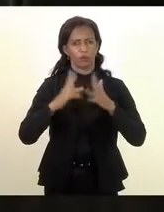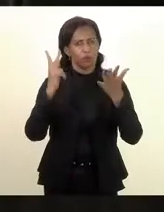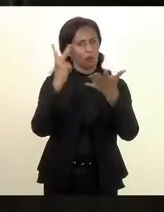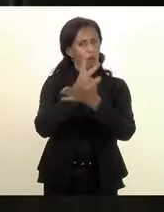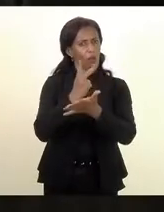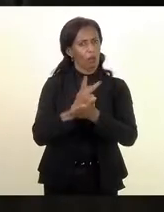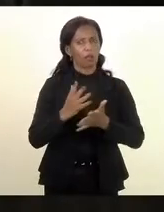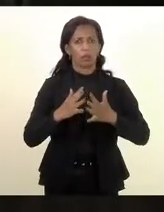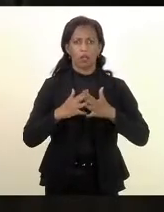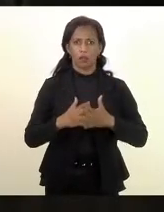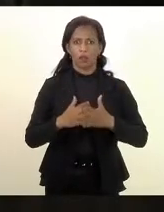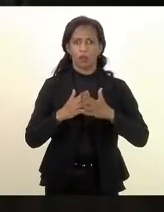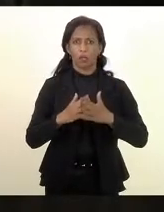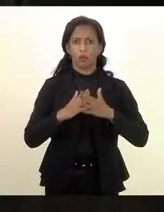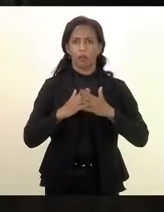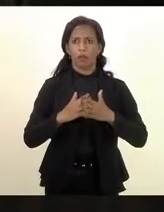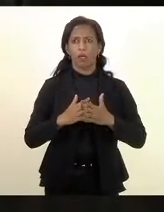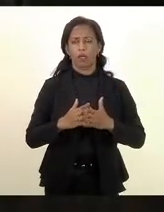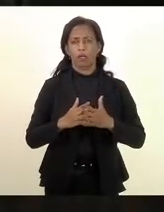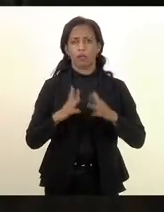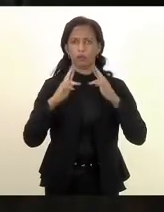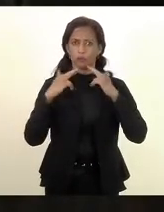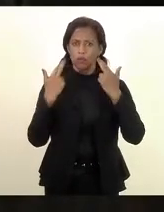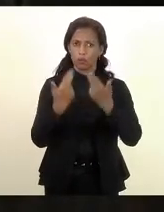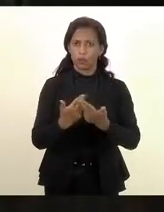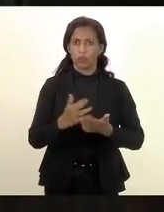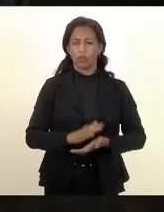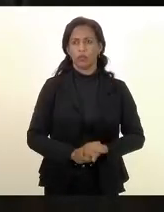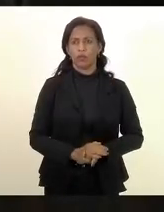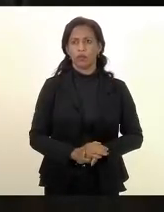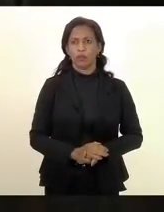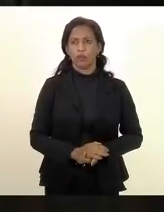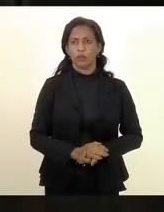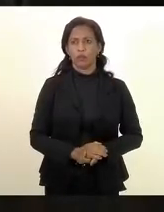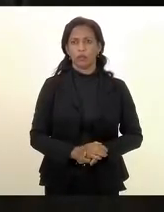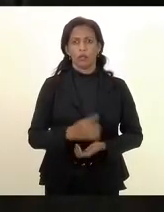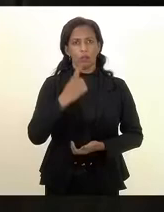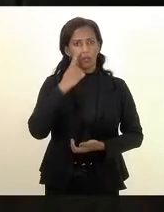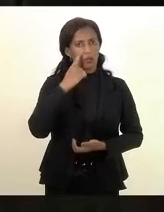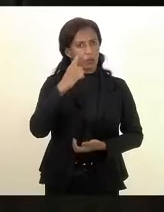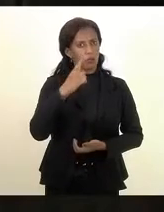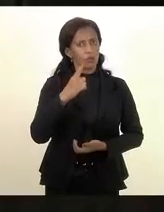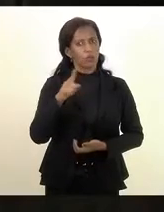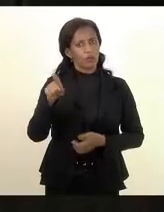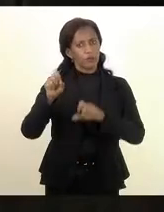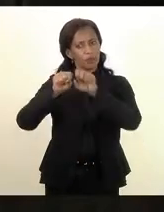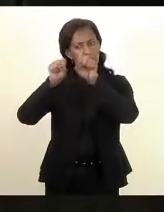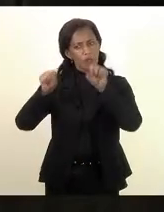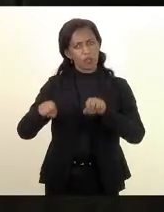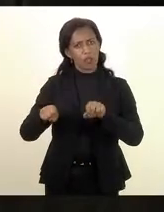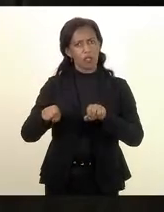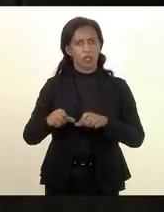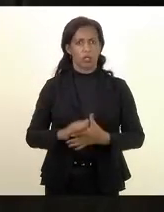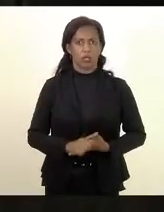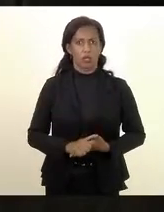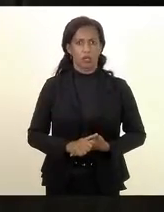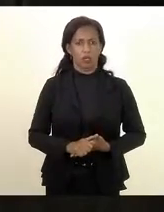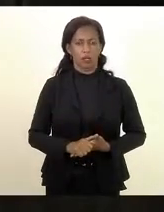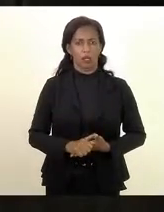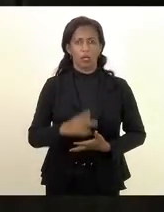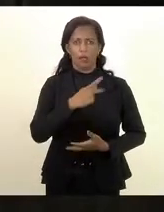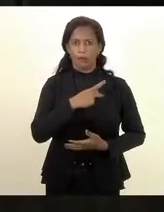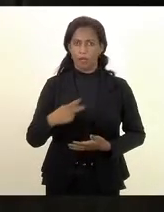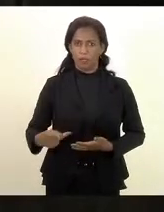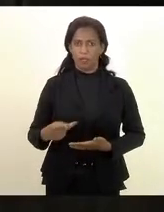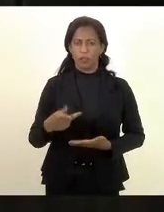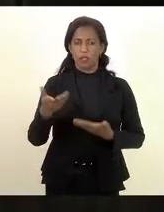está atrapalhando um pouco aqui tumultuando a sessão eu já peguei aqui pelo sistema você está certo a presidência chama os trabalhos a